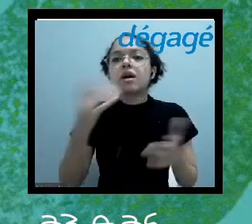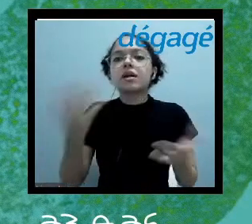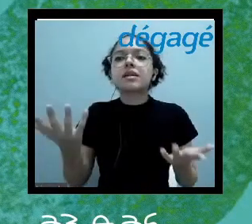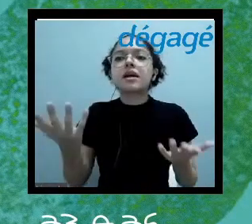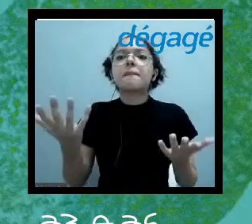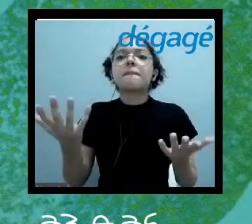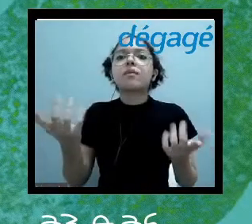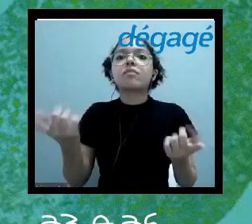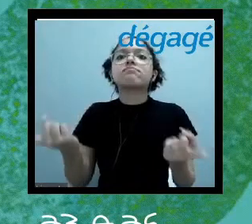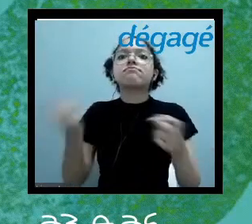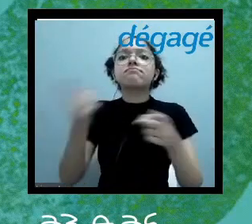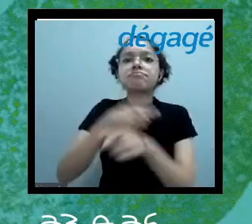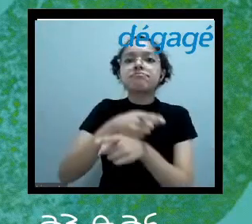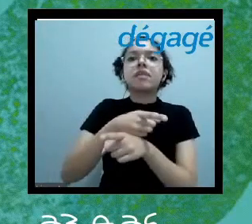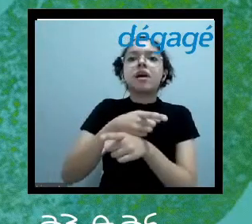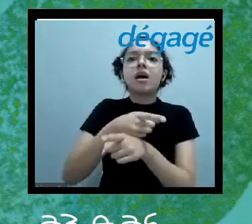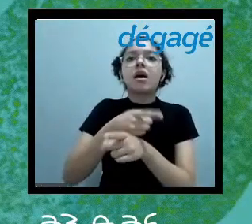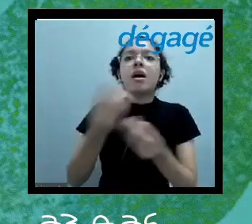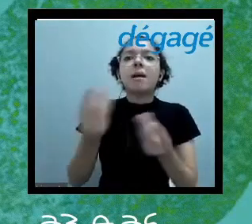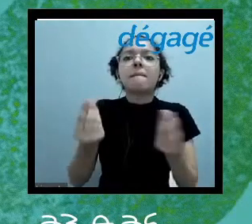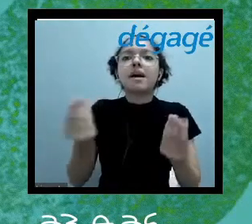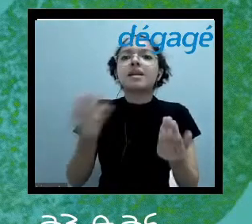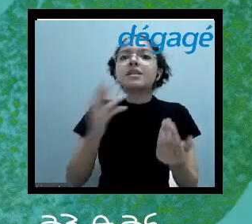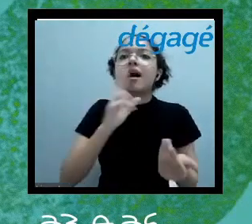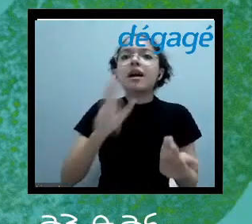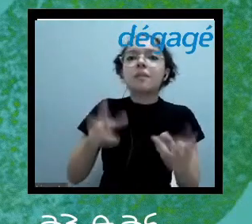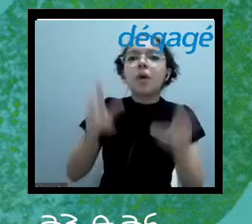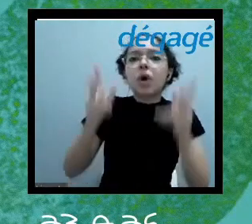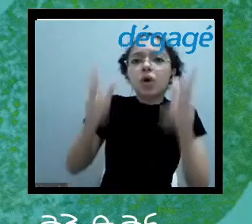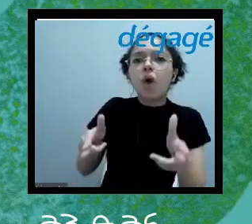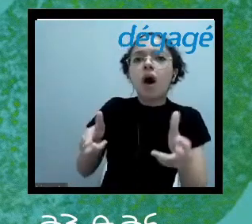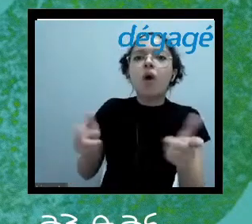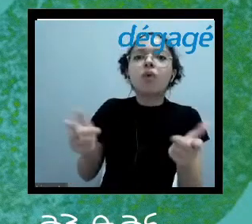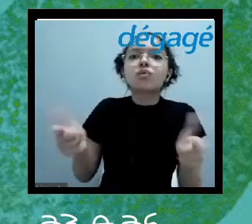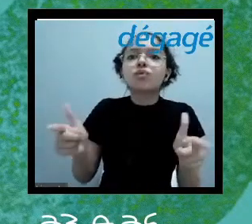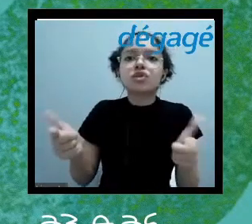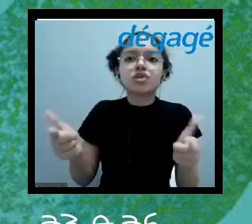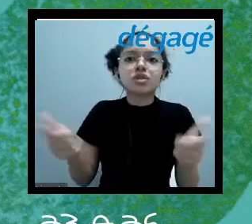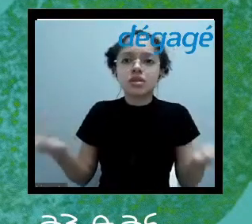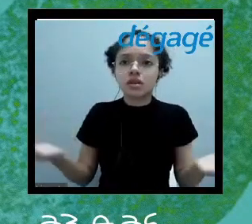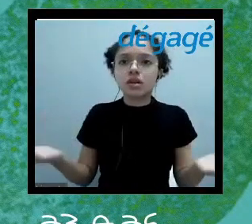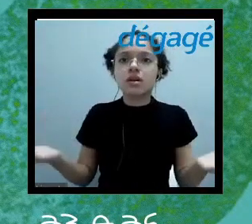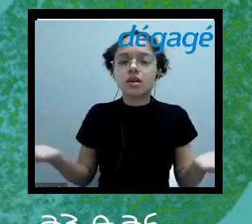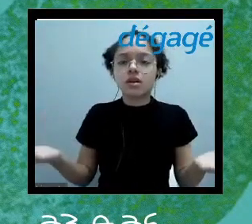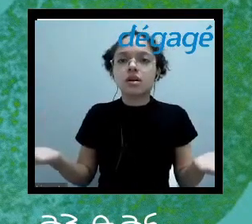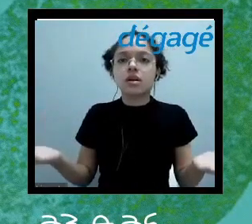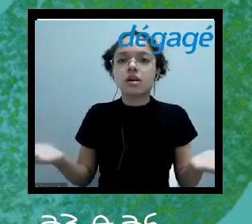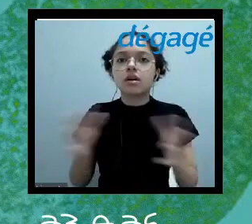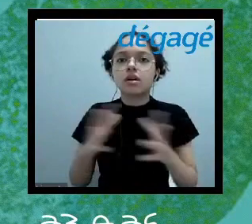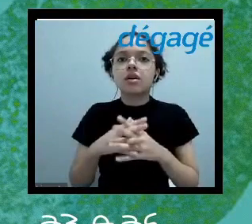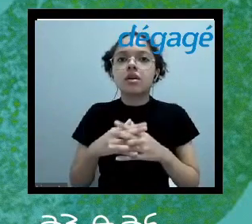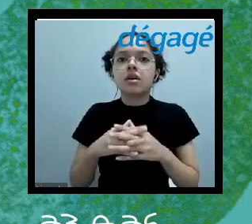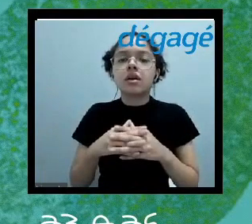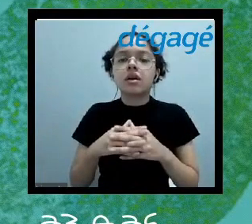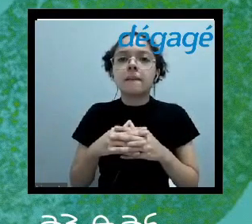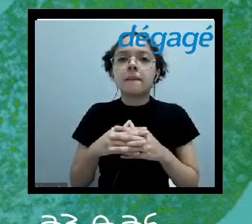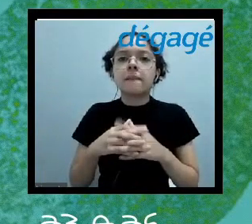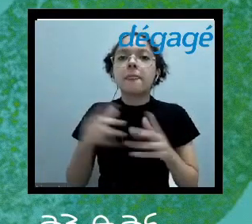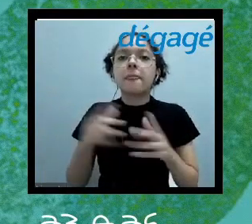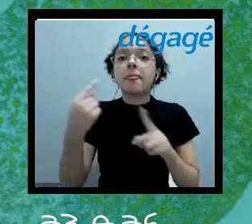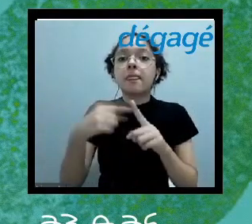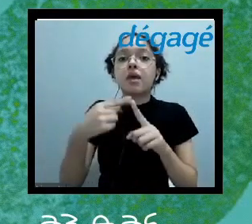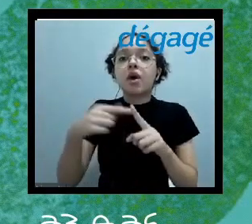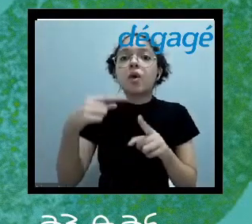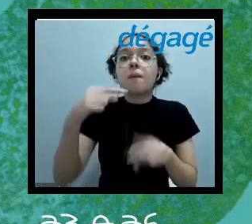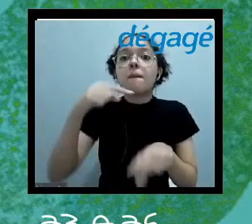que seria possível responder, né? Num dado momento ela estava na cadeira, tinha sido estimulada com